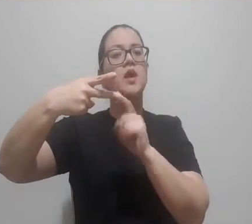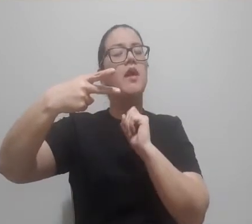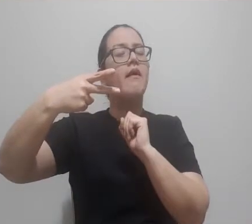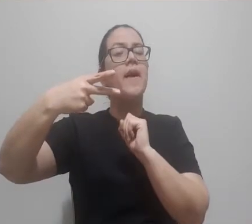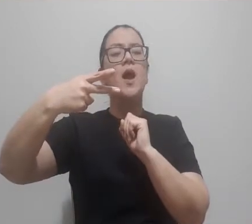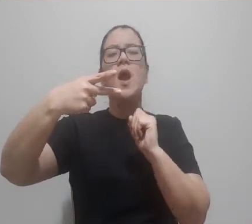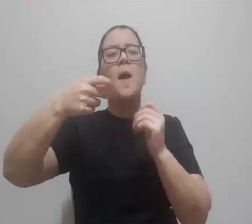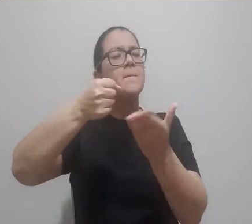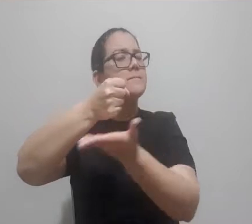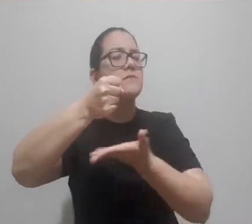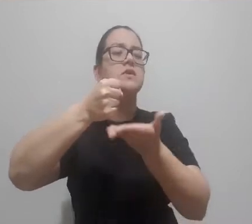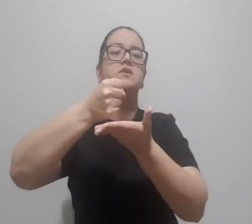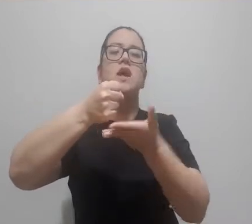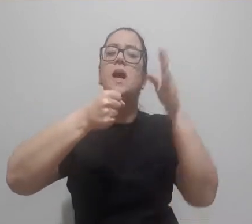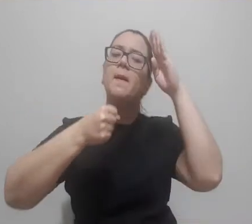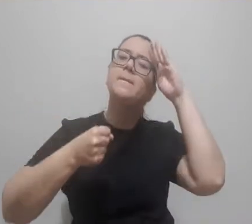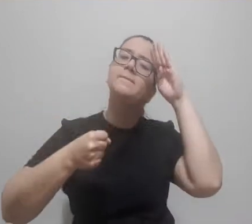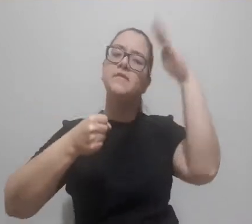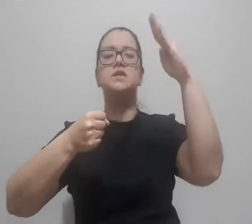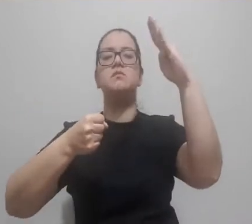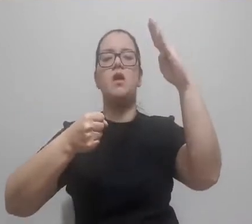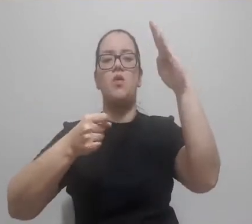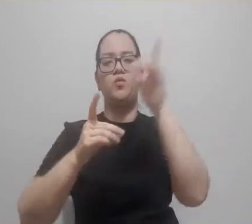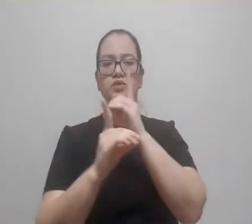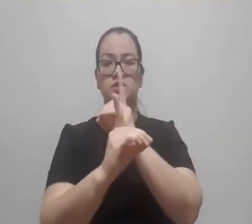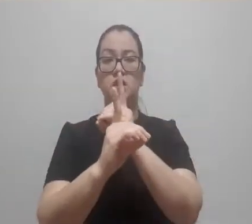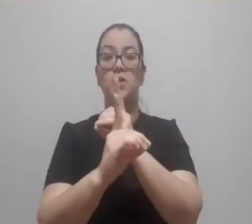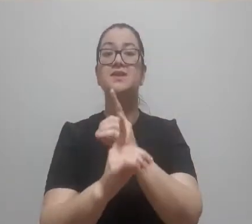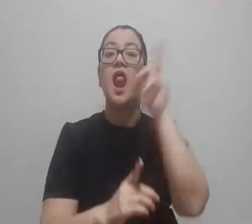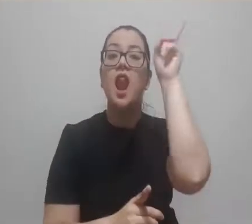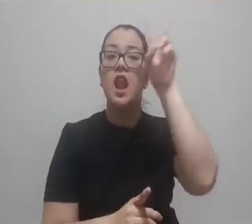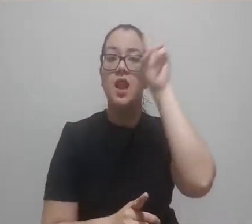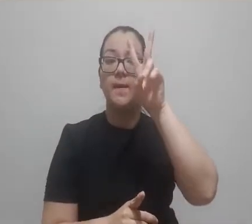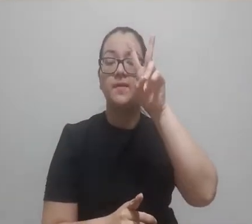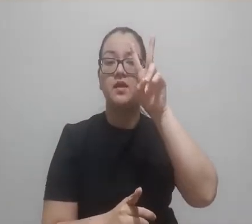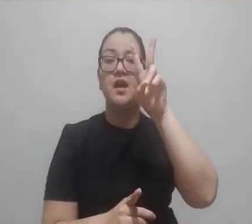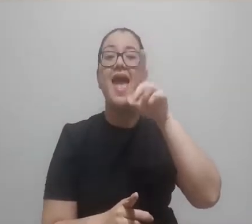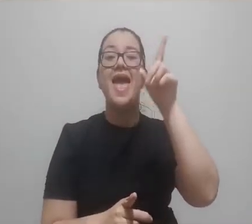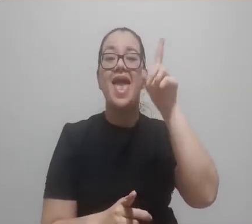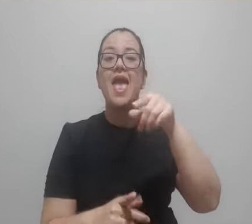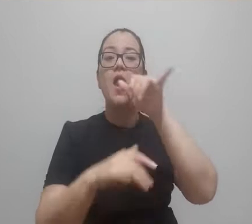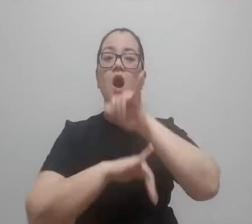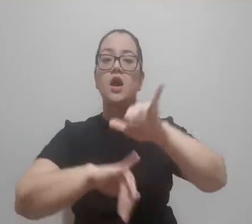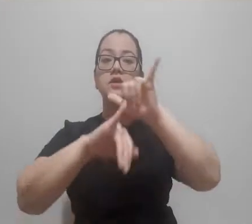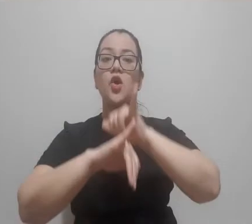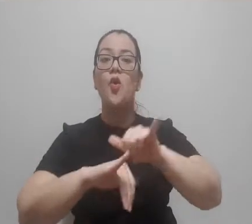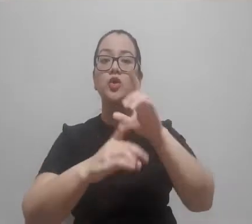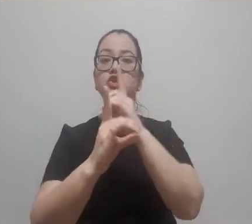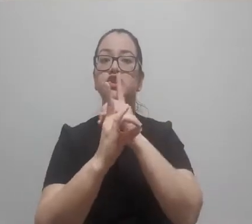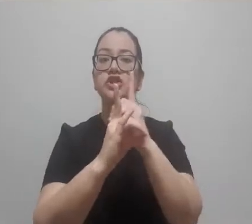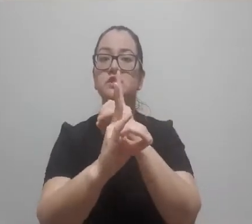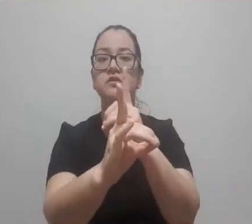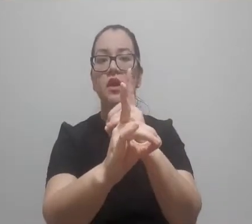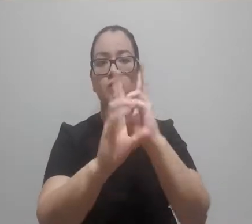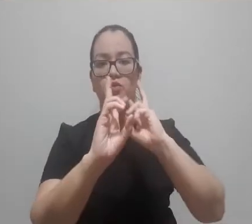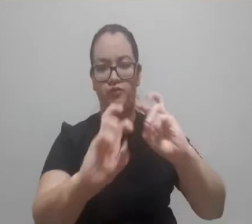fundamentais para que os discípulos, ele está falando aqui para os discípulos, preste atenção. Quais são elas? Primeiro, ele